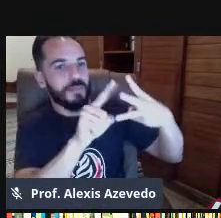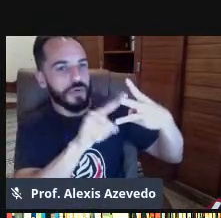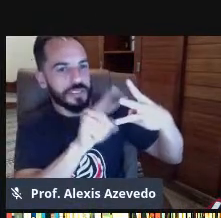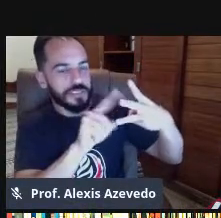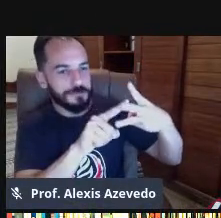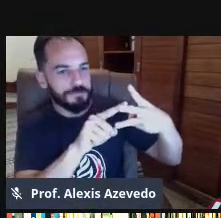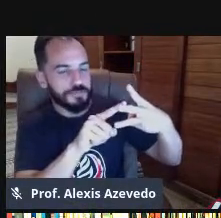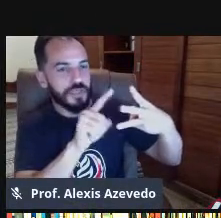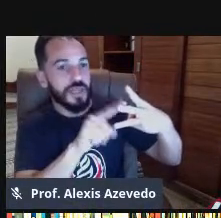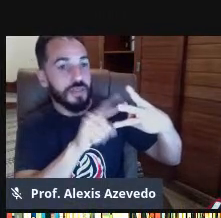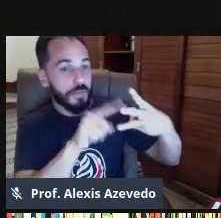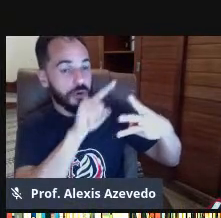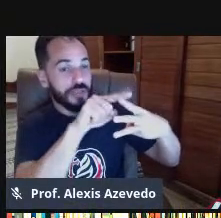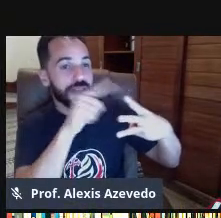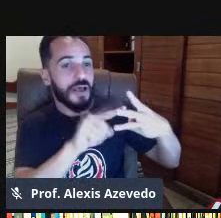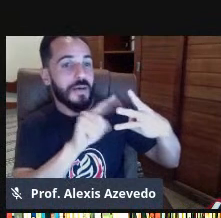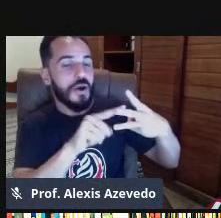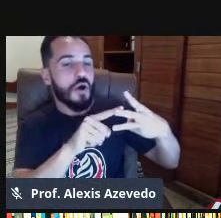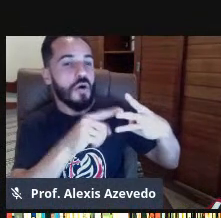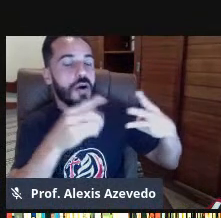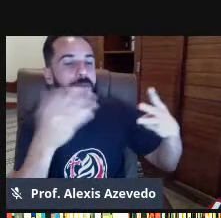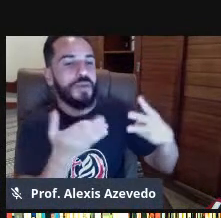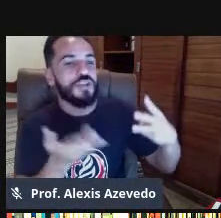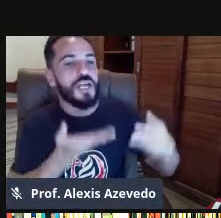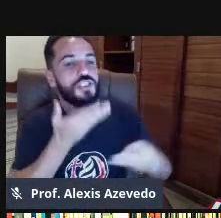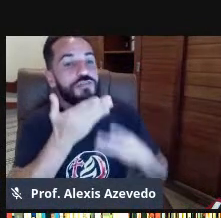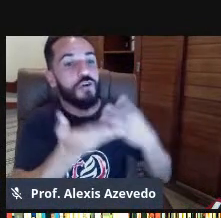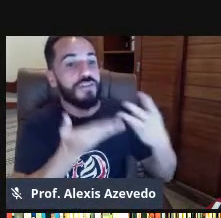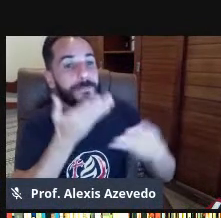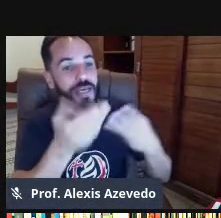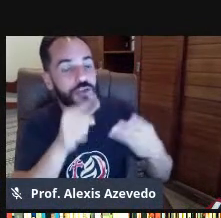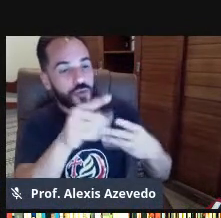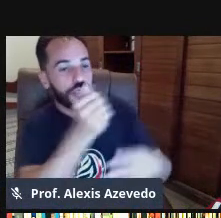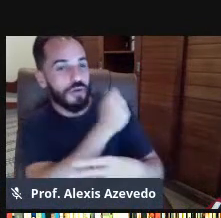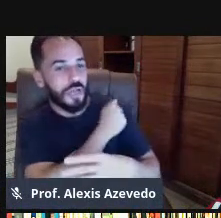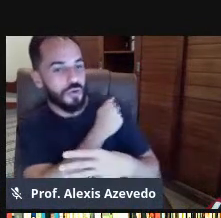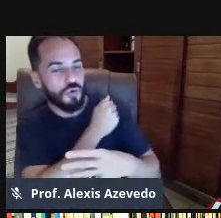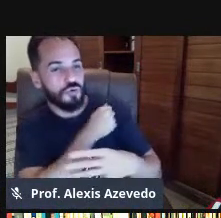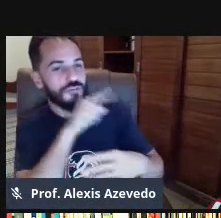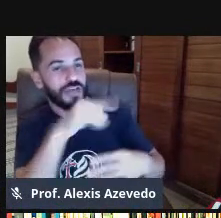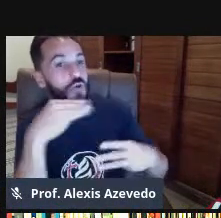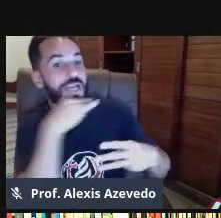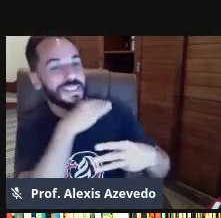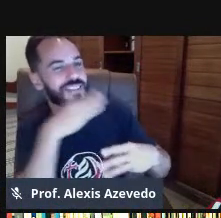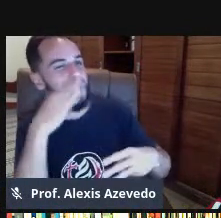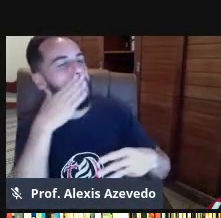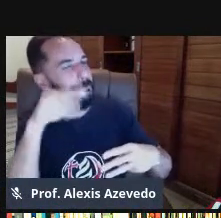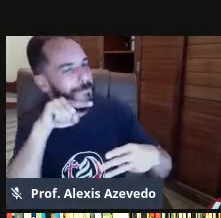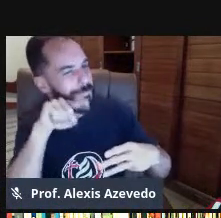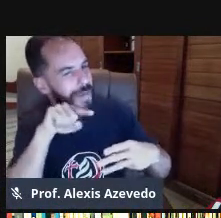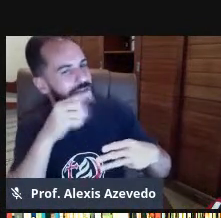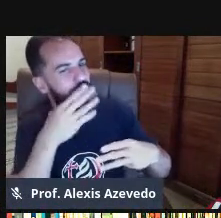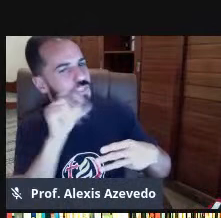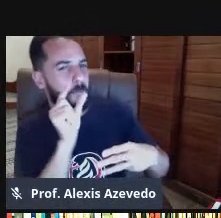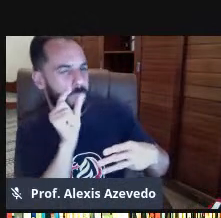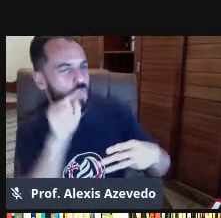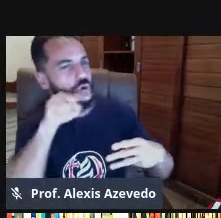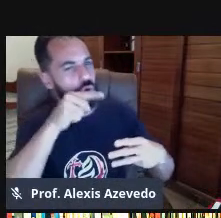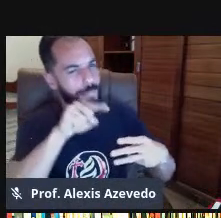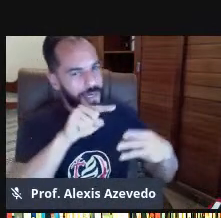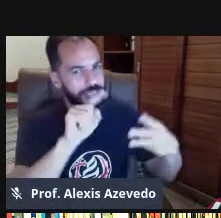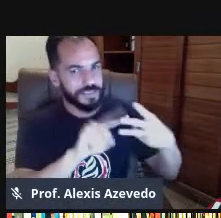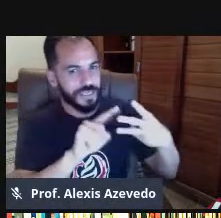de desenvolvimento, né, em que o aluno transita pelas disciplinas intermediárias e vai levá-lo,